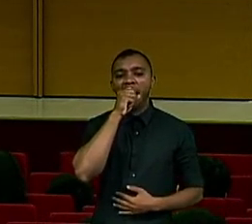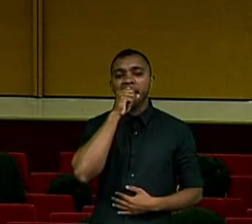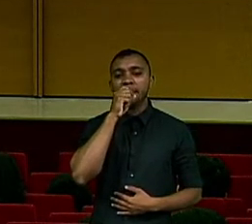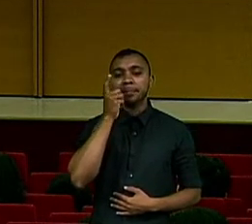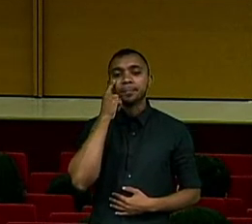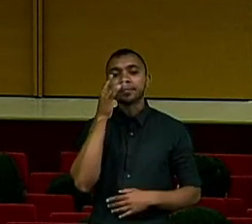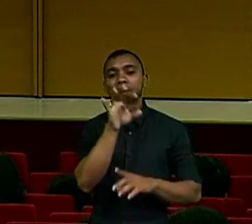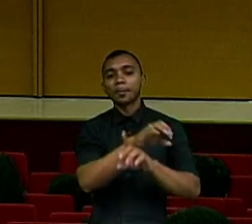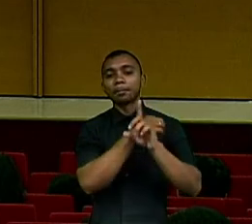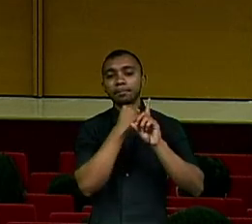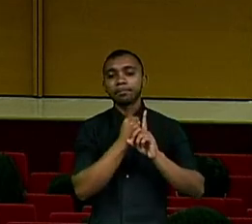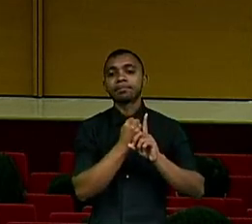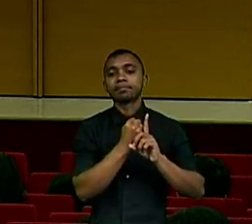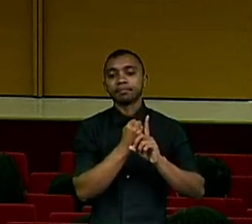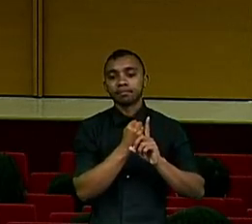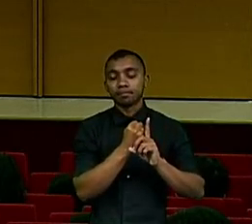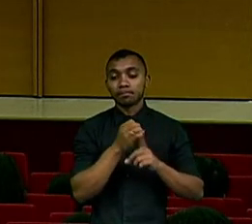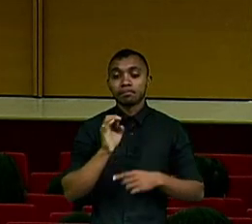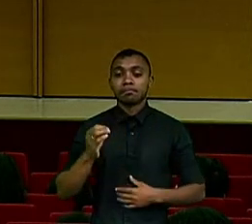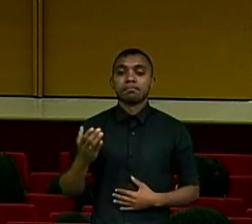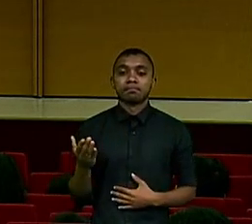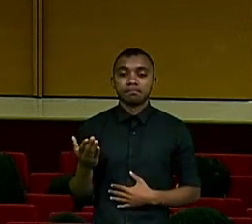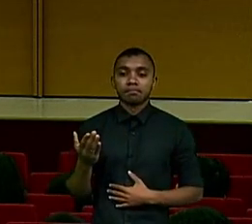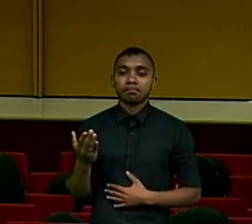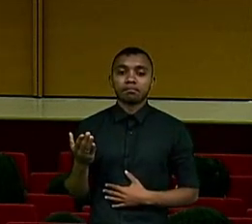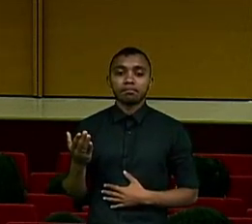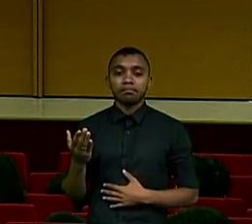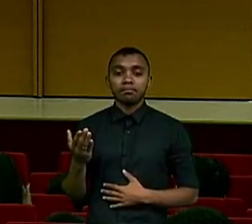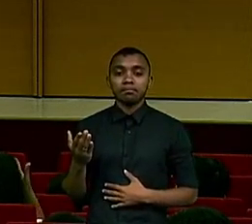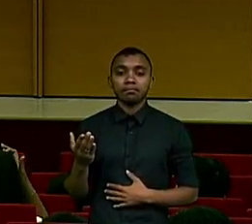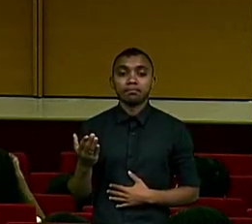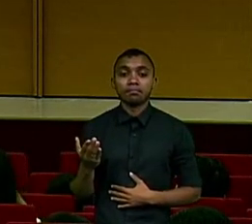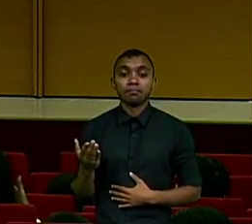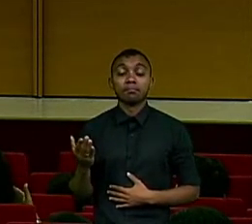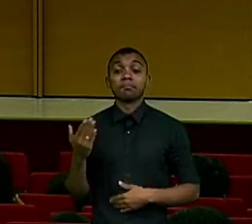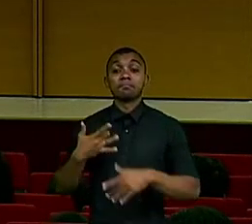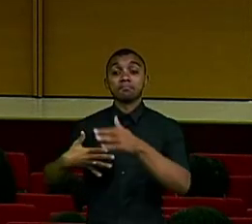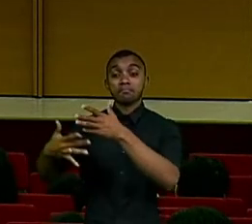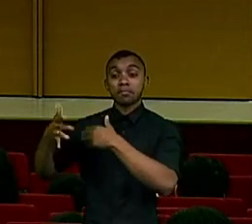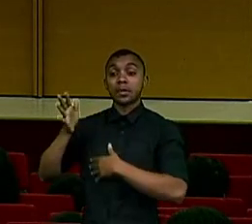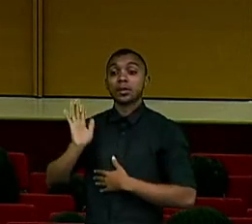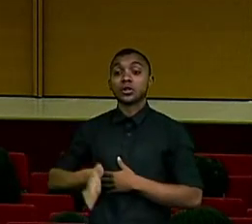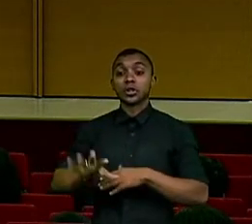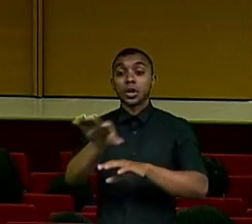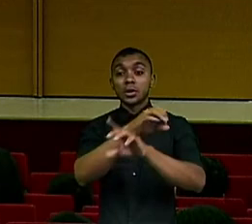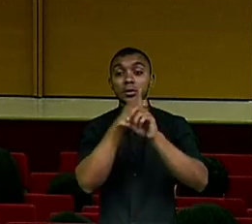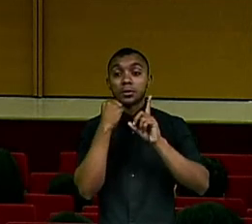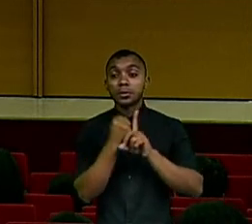que eu botei filosofia política nós temos uma sociedade